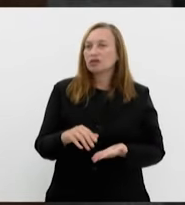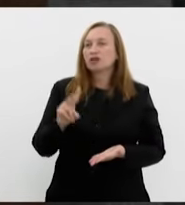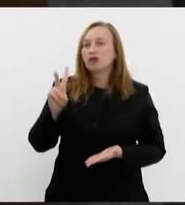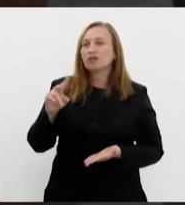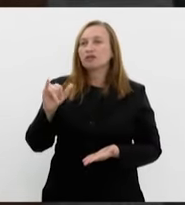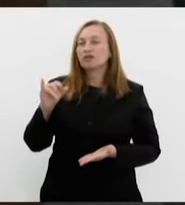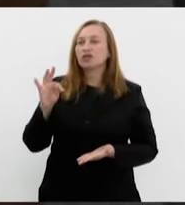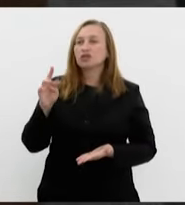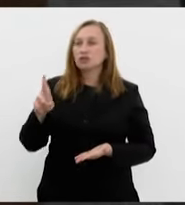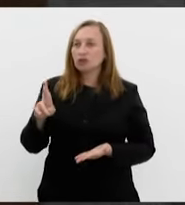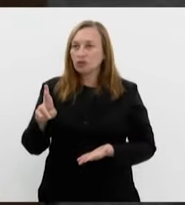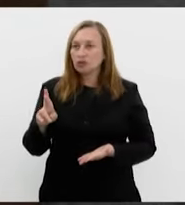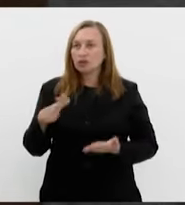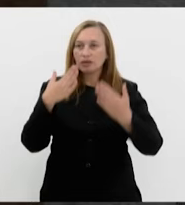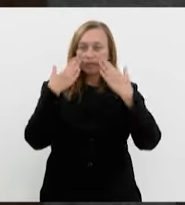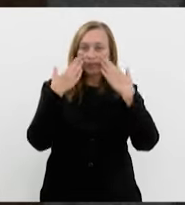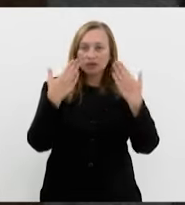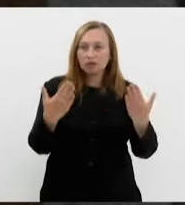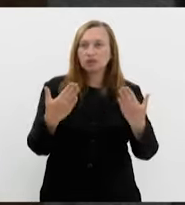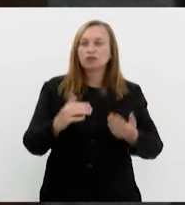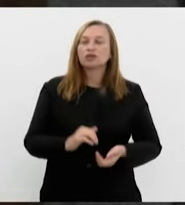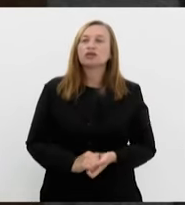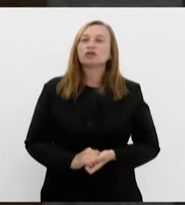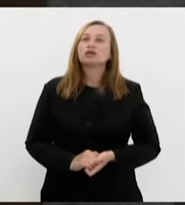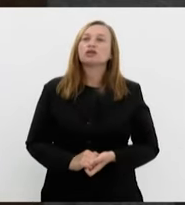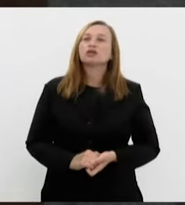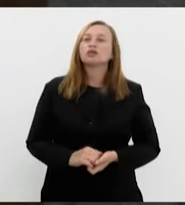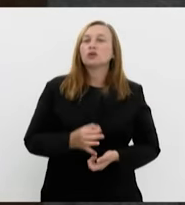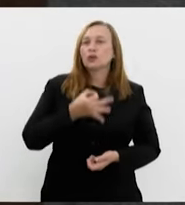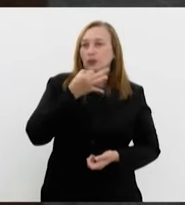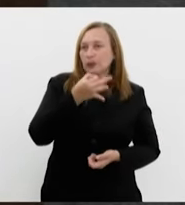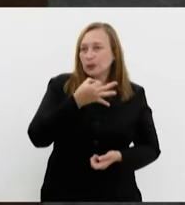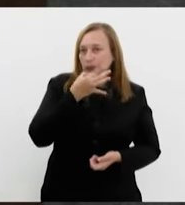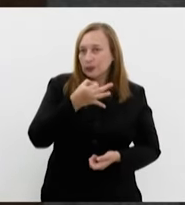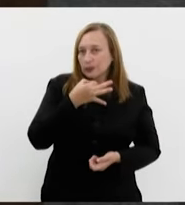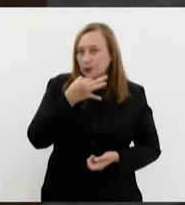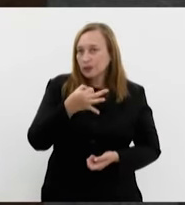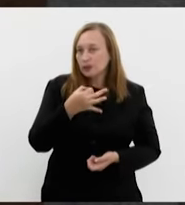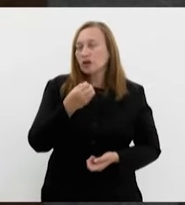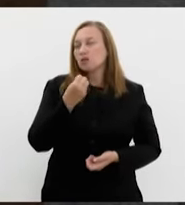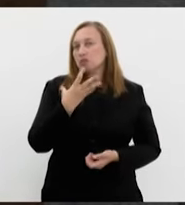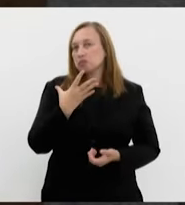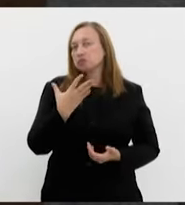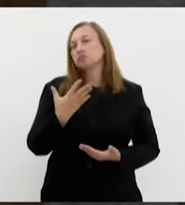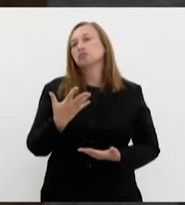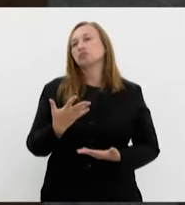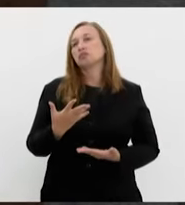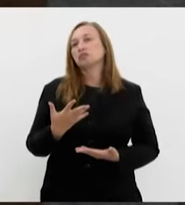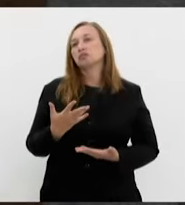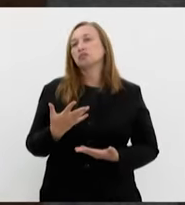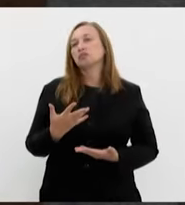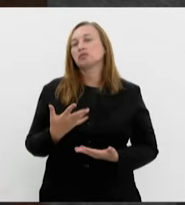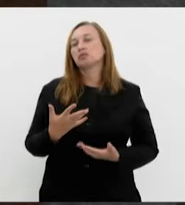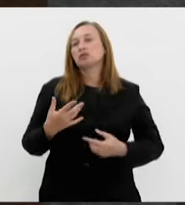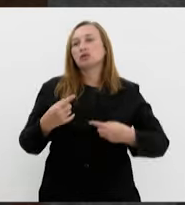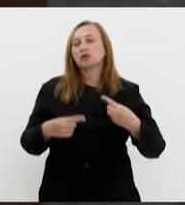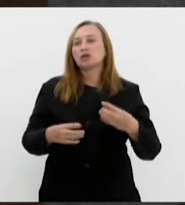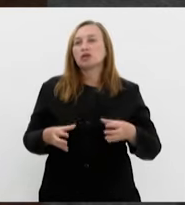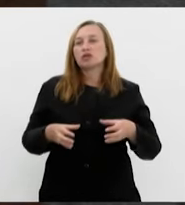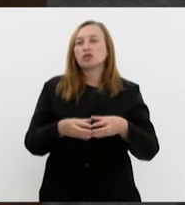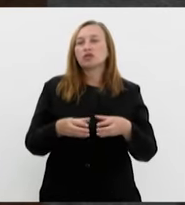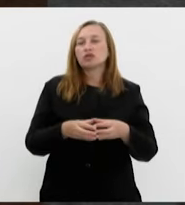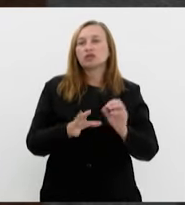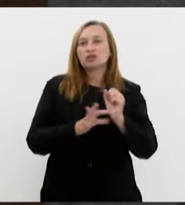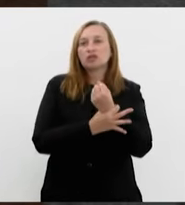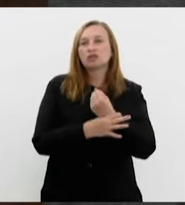Vitor, que apresentou aí os seus argumentos, teve um bom desempenho na Comissão de Segurança